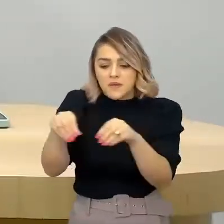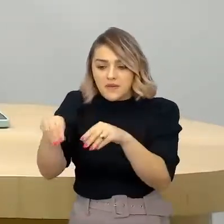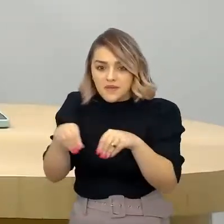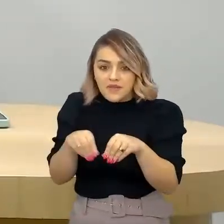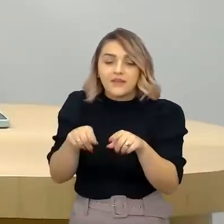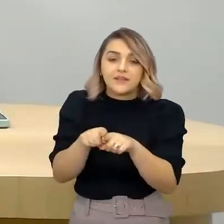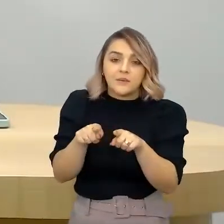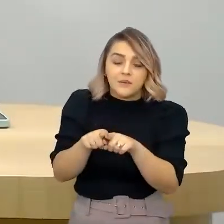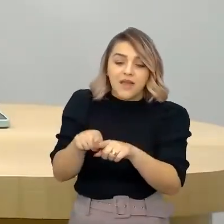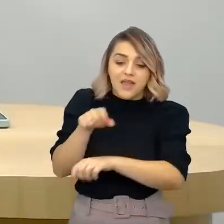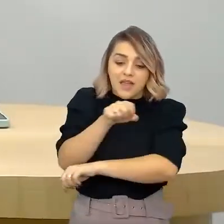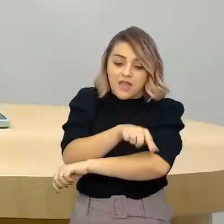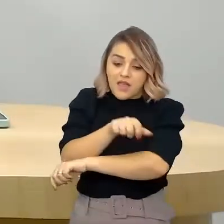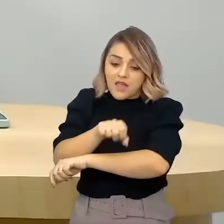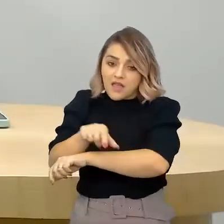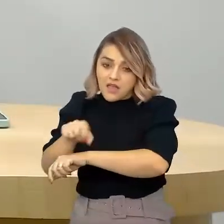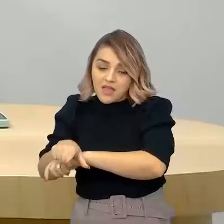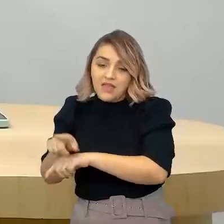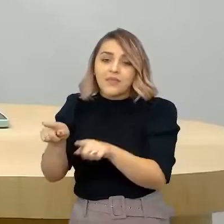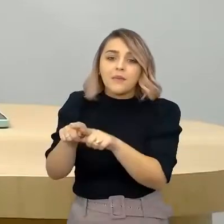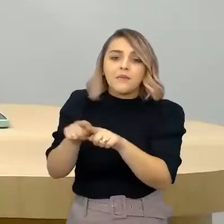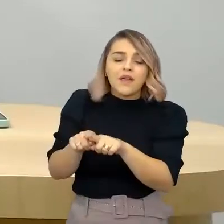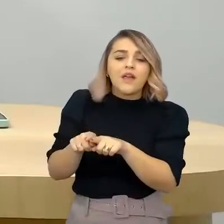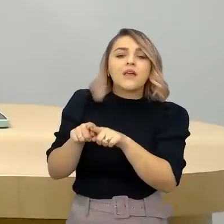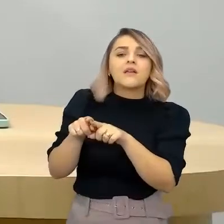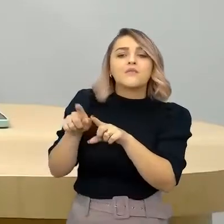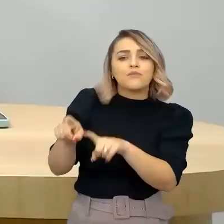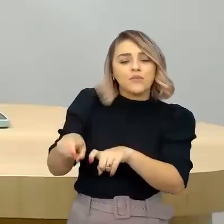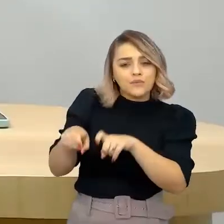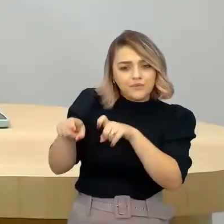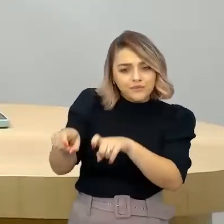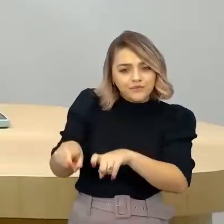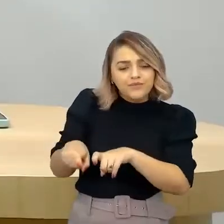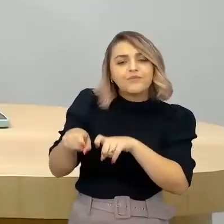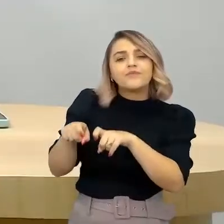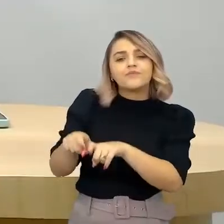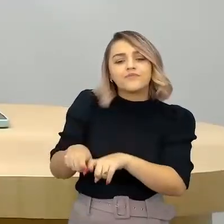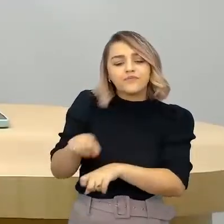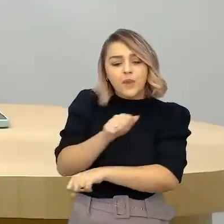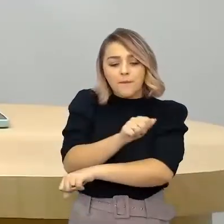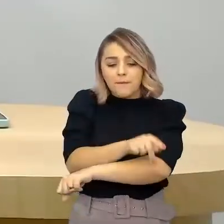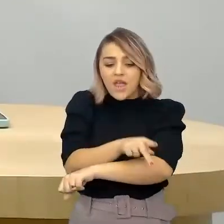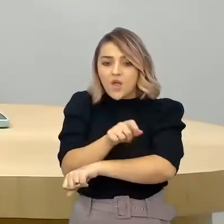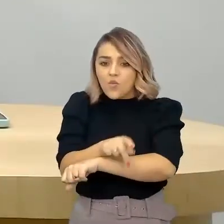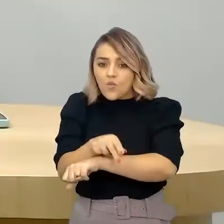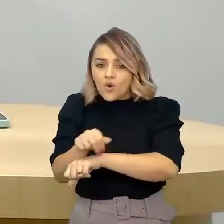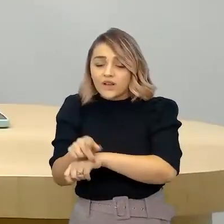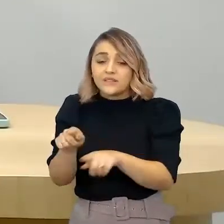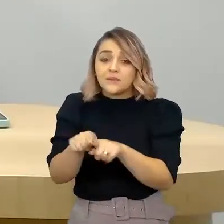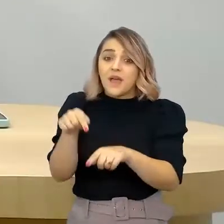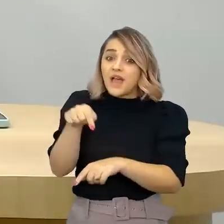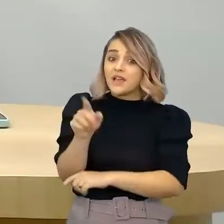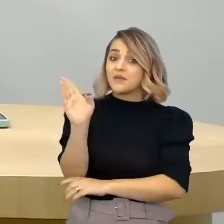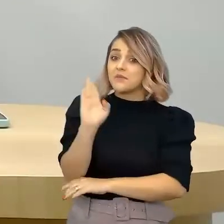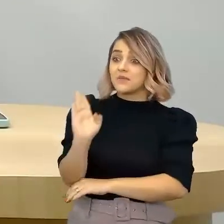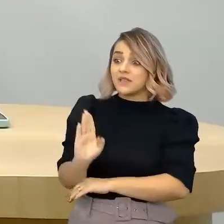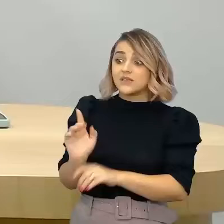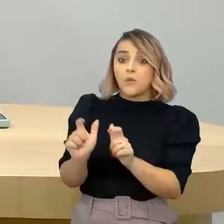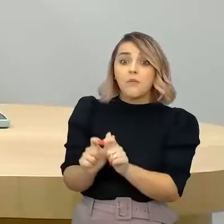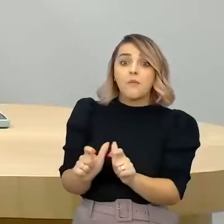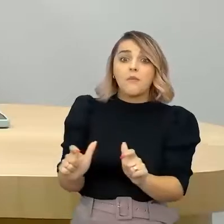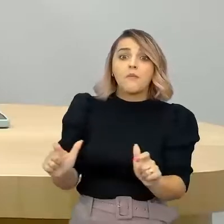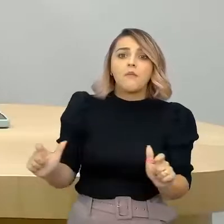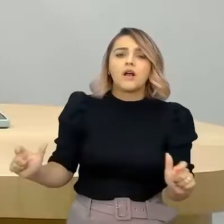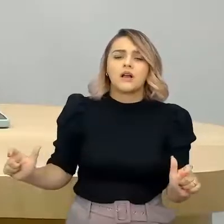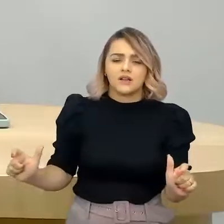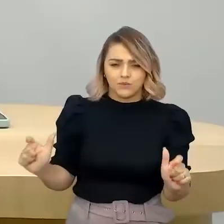da pecuária, né, para nós nos alimentarmos. Aí a gente sabe que o Brasil é um dos maiores produtores aí agrícolas,